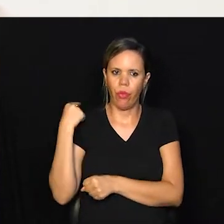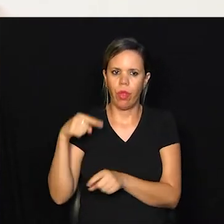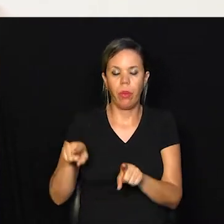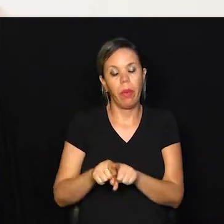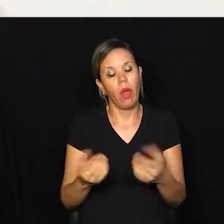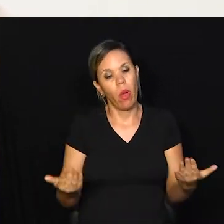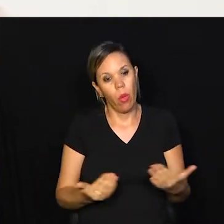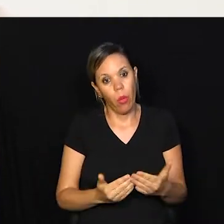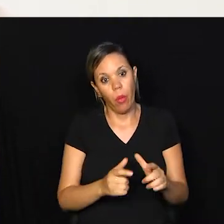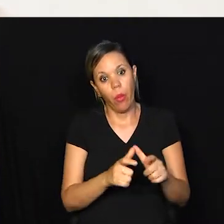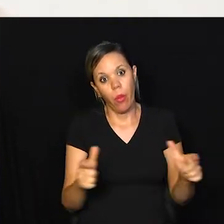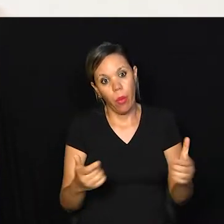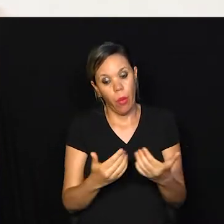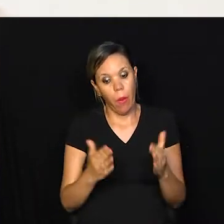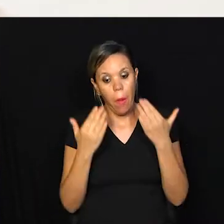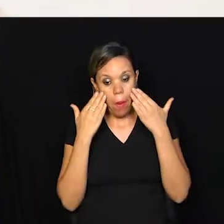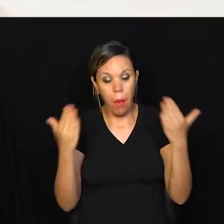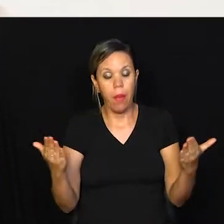que hoje está